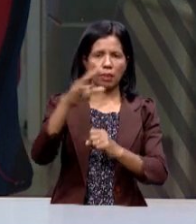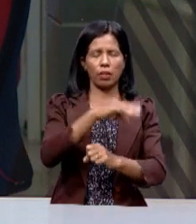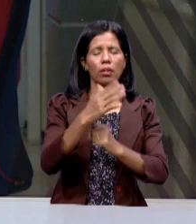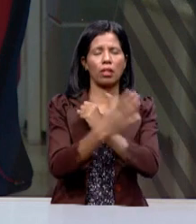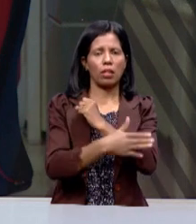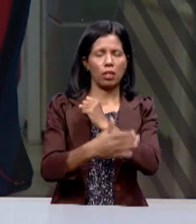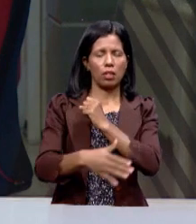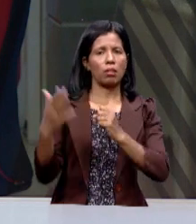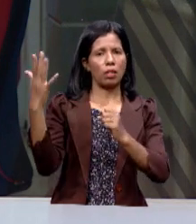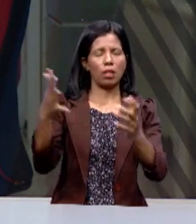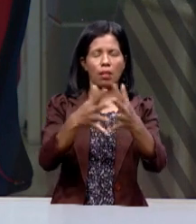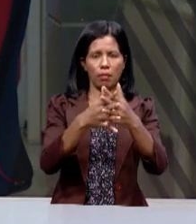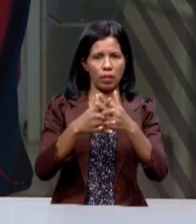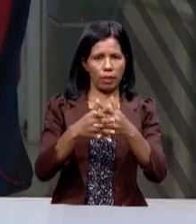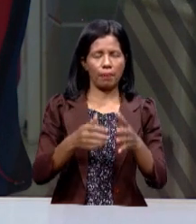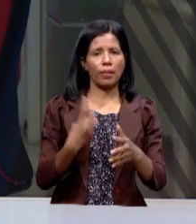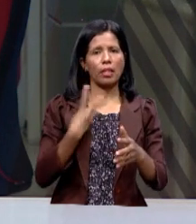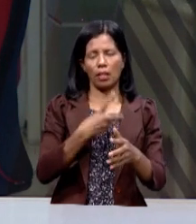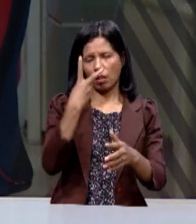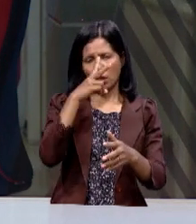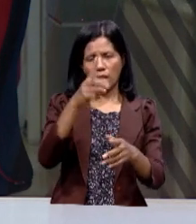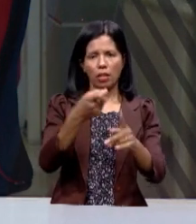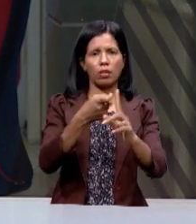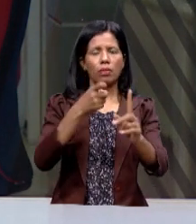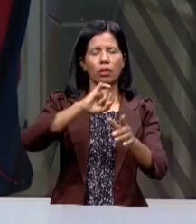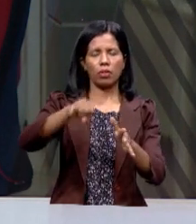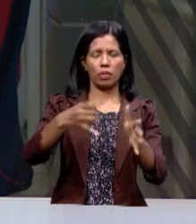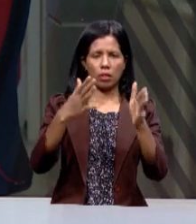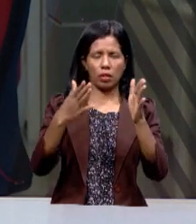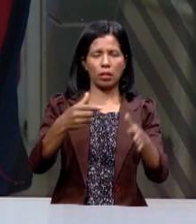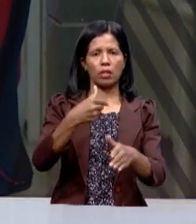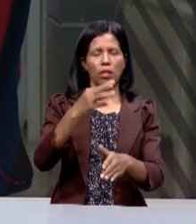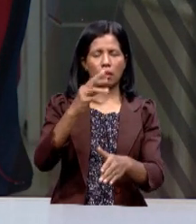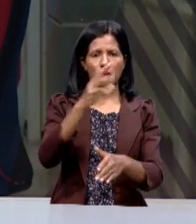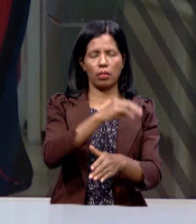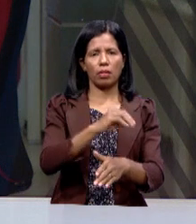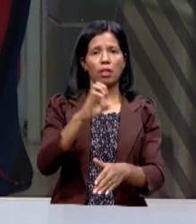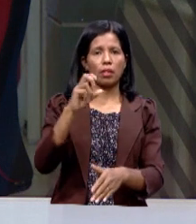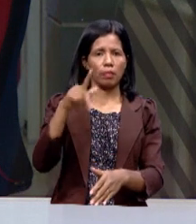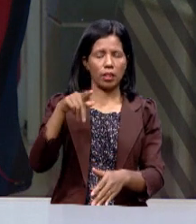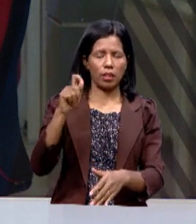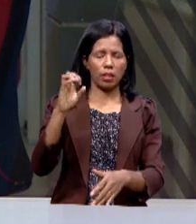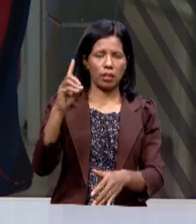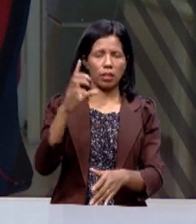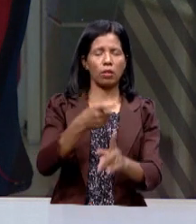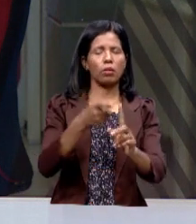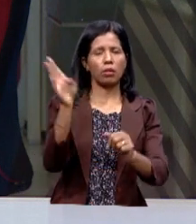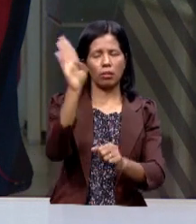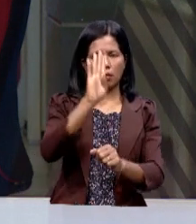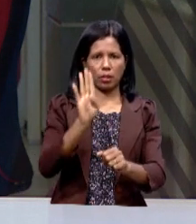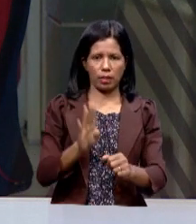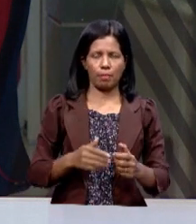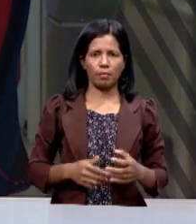Latina. Turma, e te acompanha a reportagem, os jornalistas senhor Gemeni, Expedito Dias Ximenes, Rússia, Brasília,